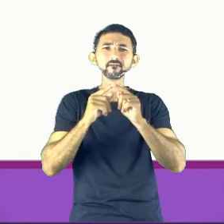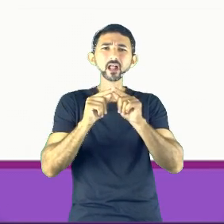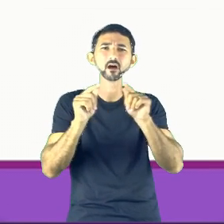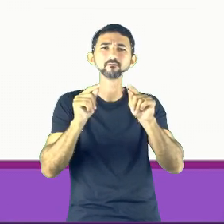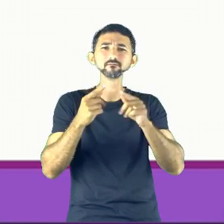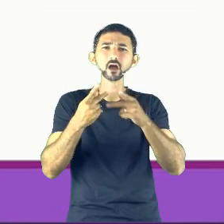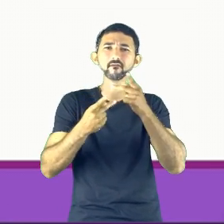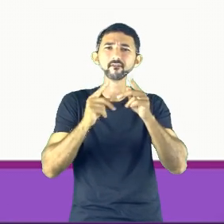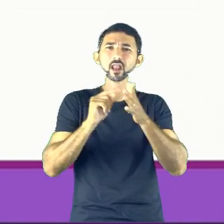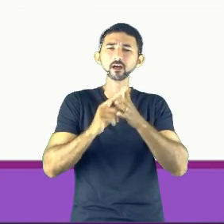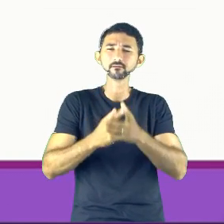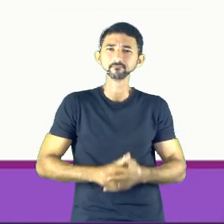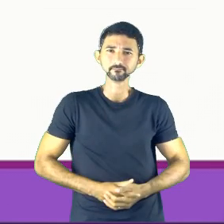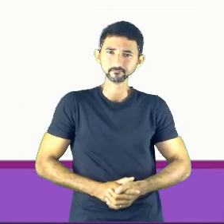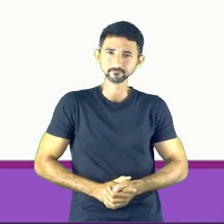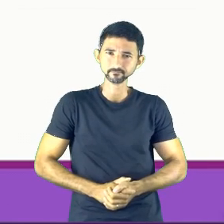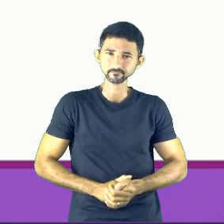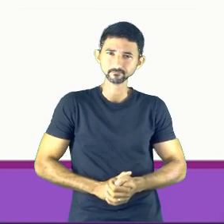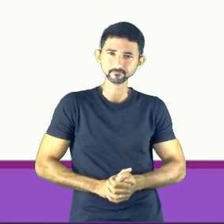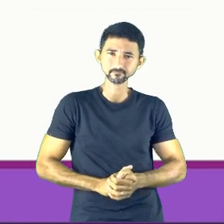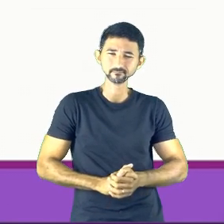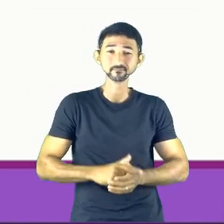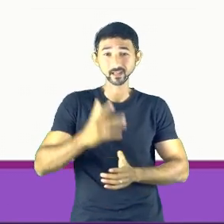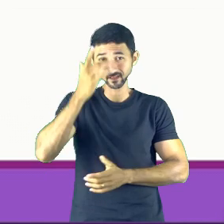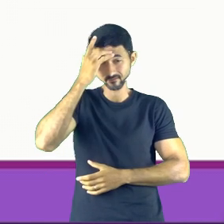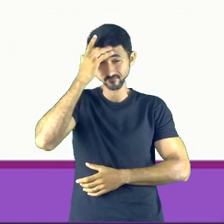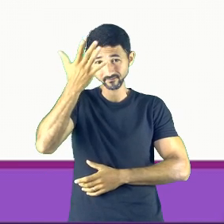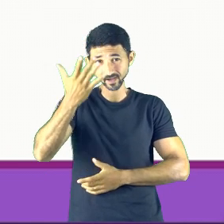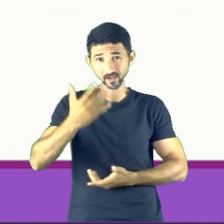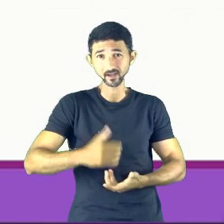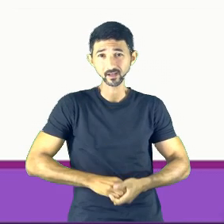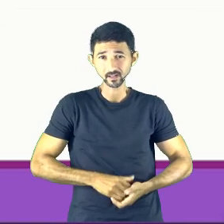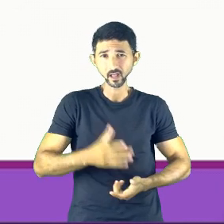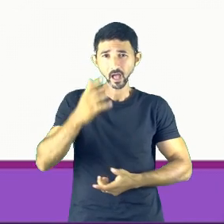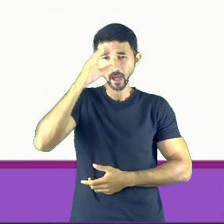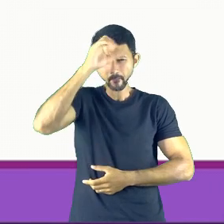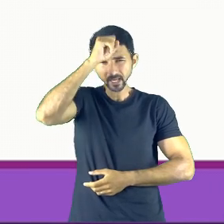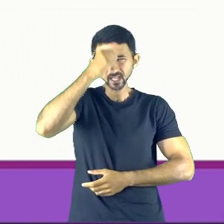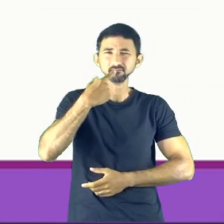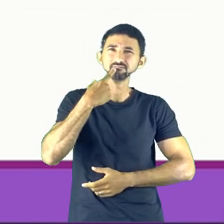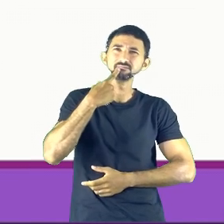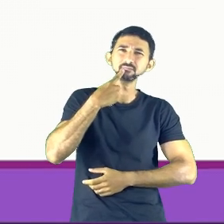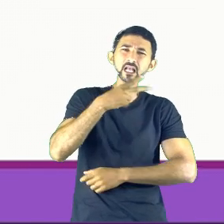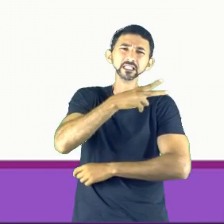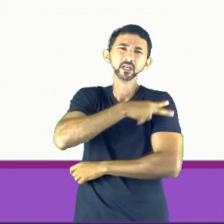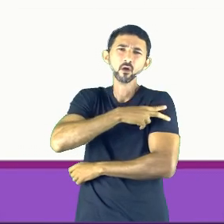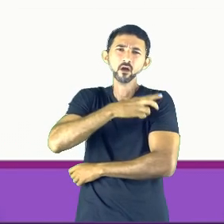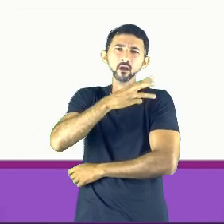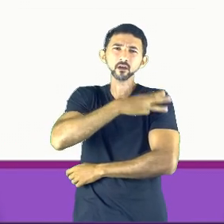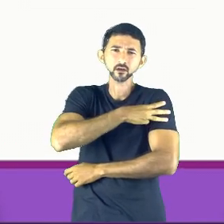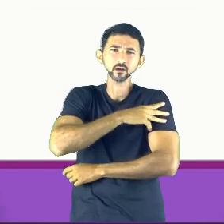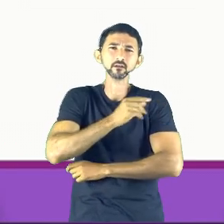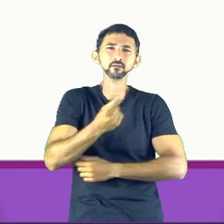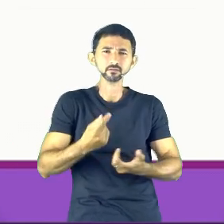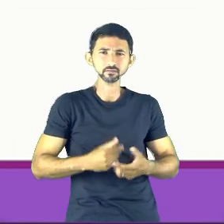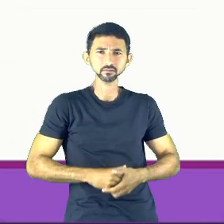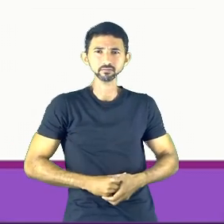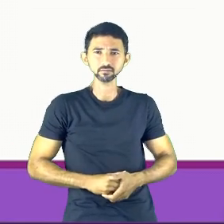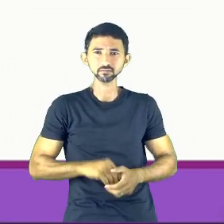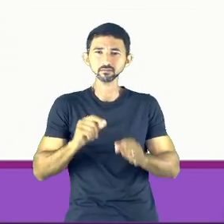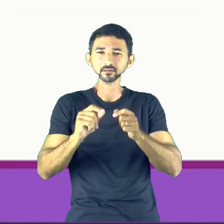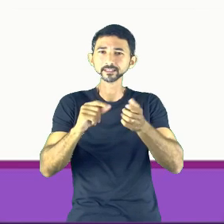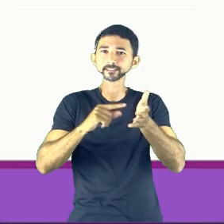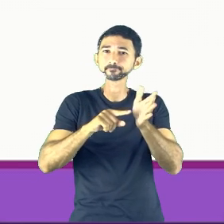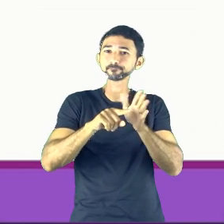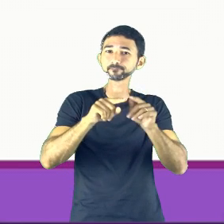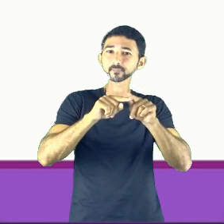para indicar as falas de personagens? Ah, gente, essa é muito fácil. Vocês aprenderam isso desde o segundo e terceiro ano, não